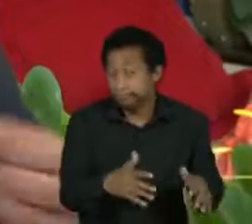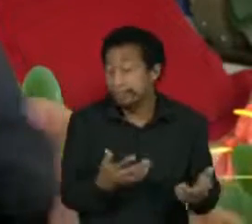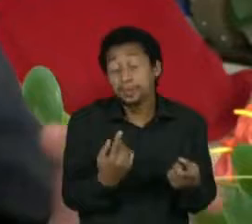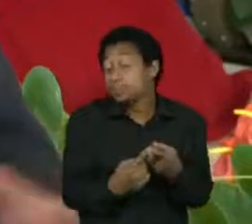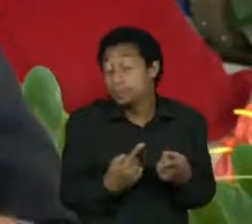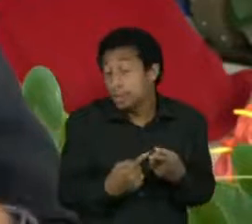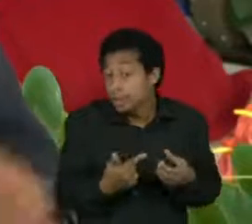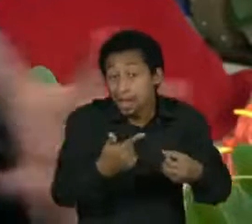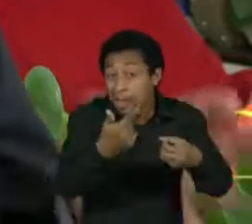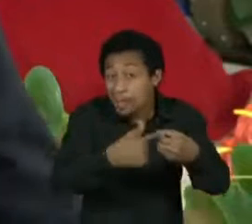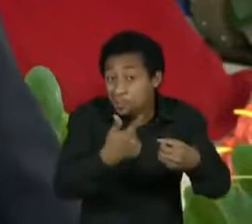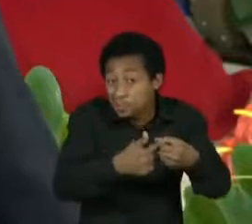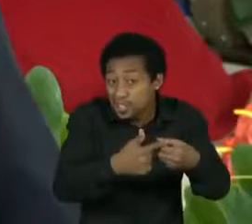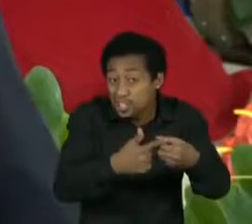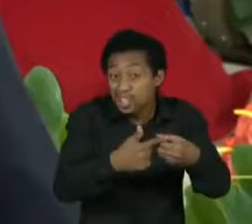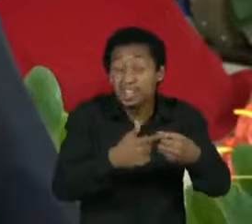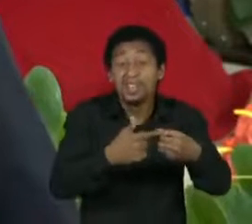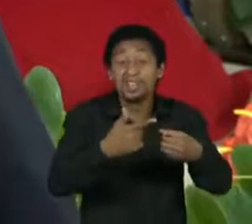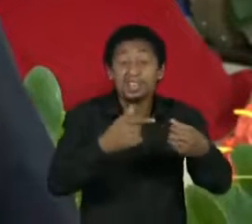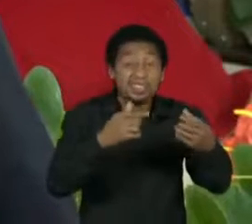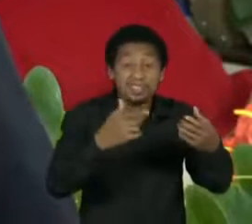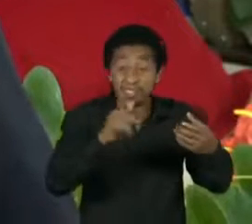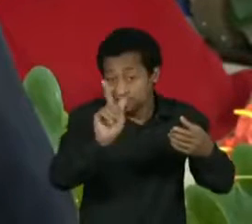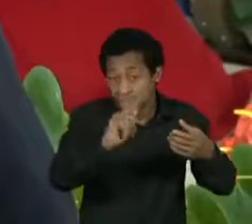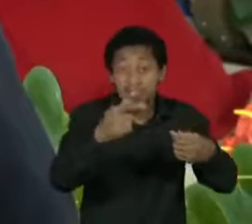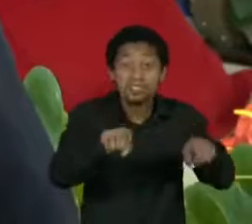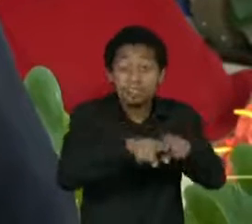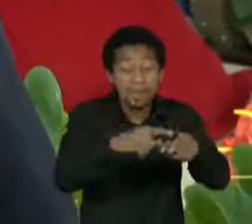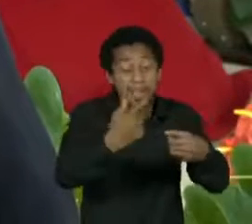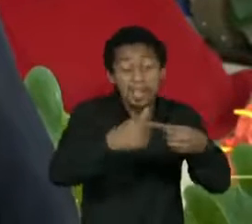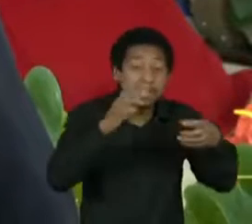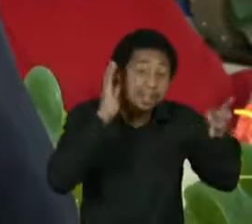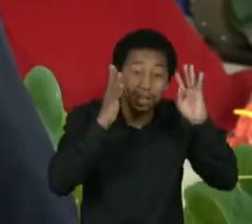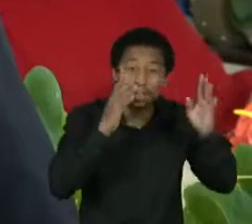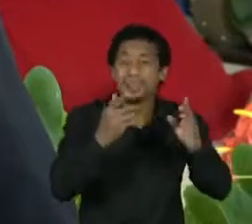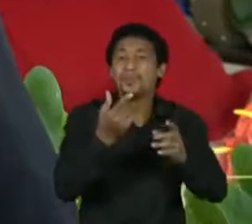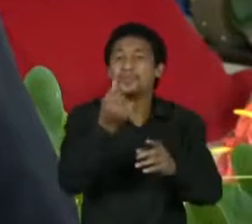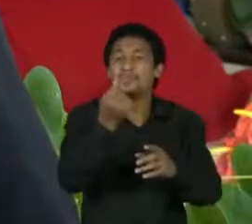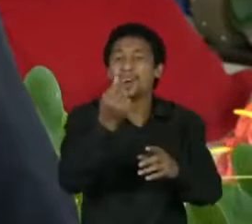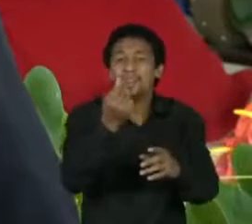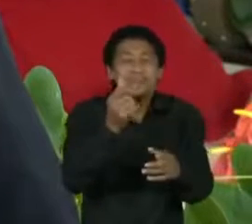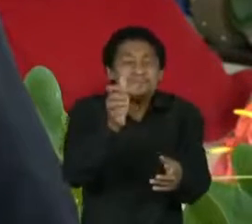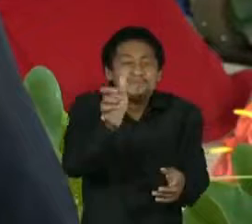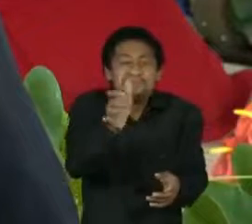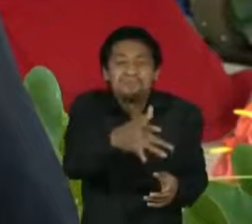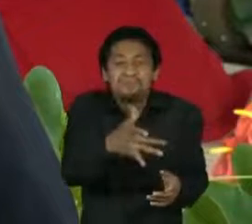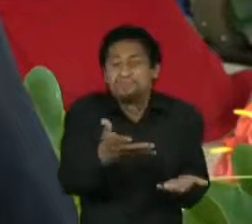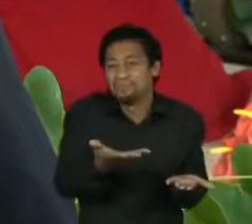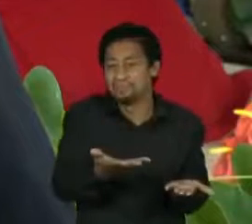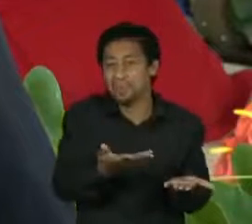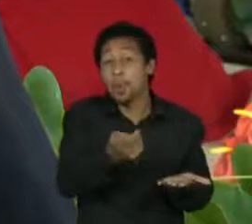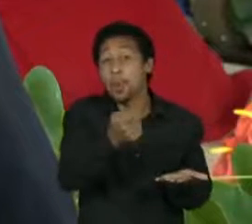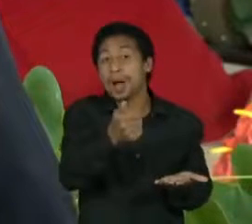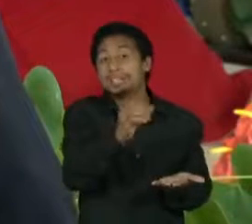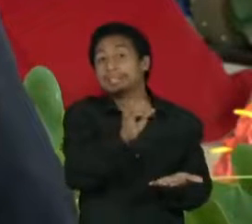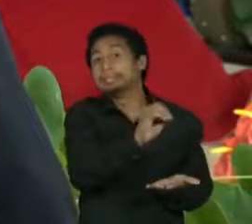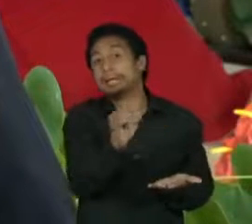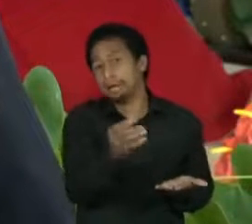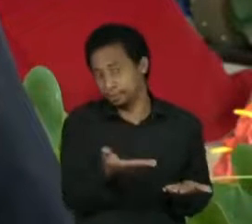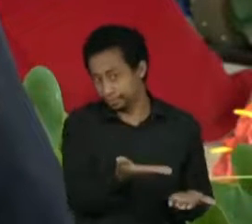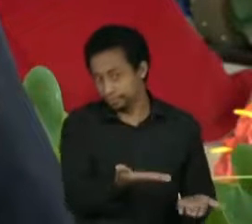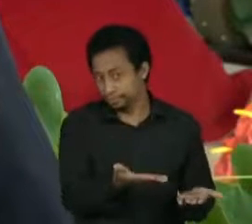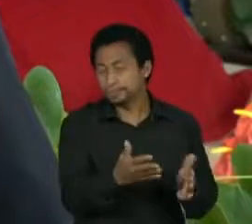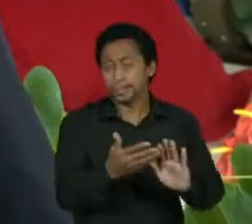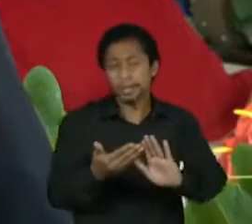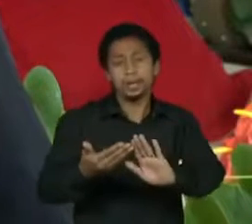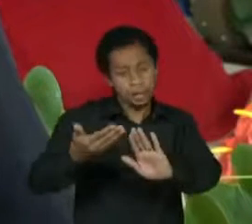diesel lá é praticamente zero. Só que houve episódios. Um dia me pediram para fazer